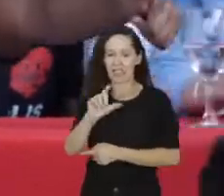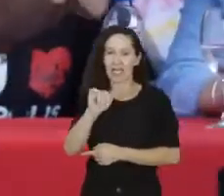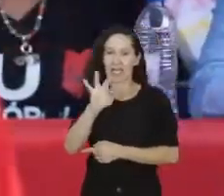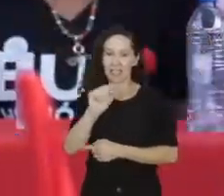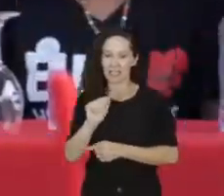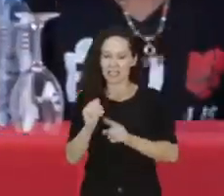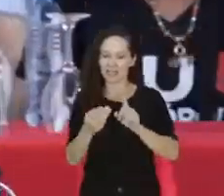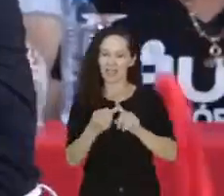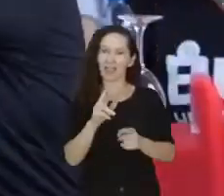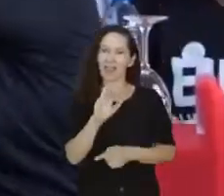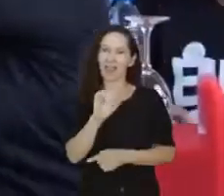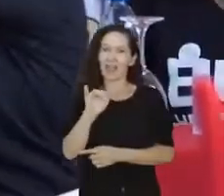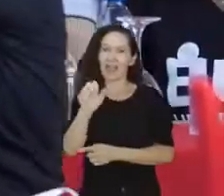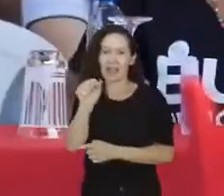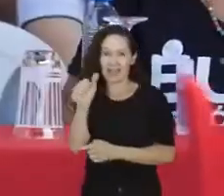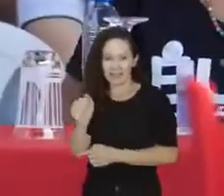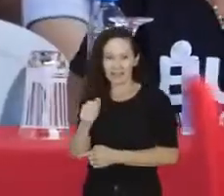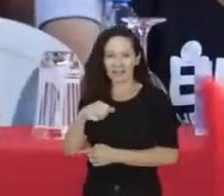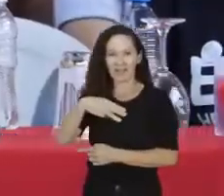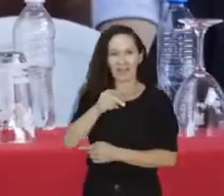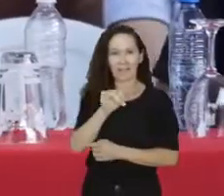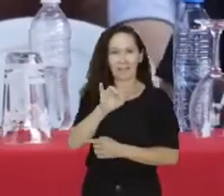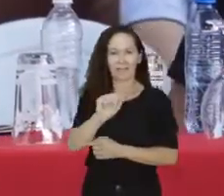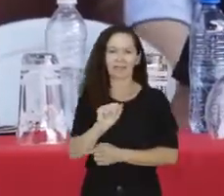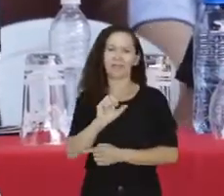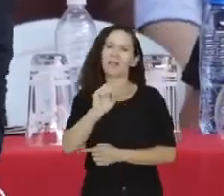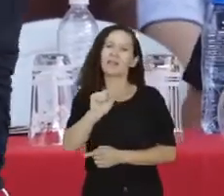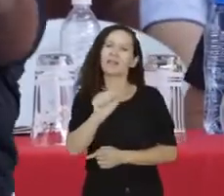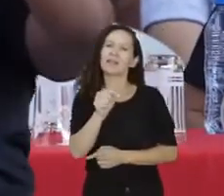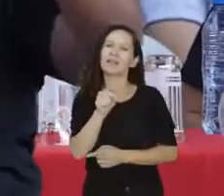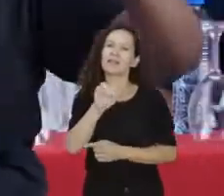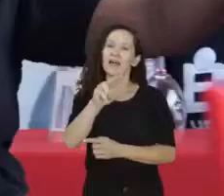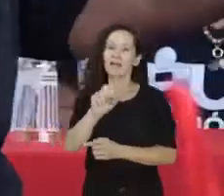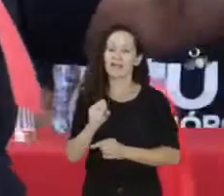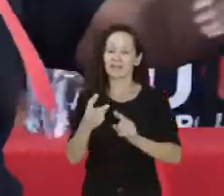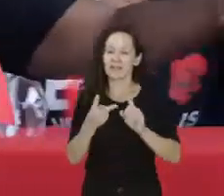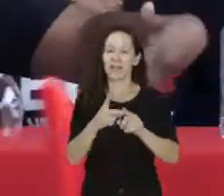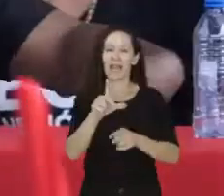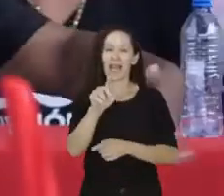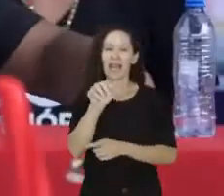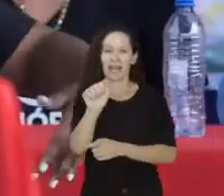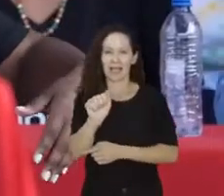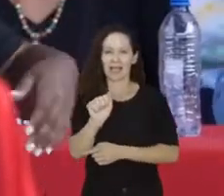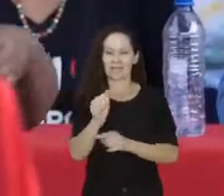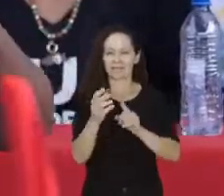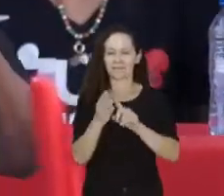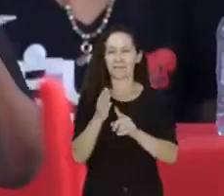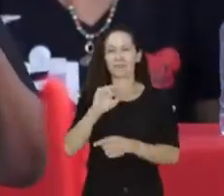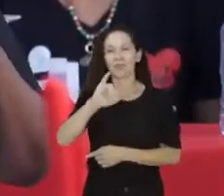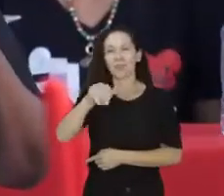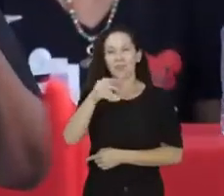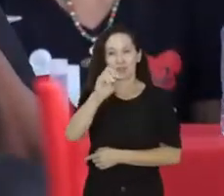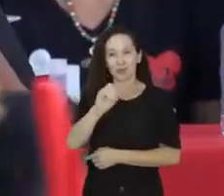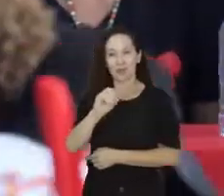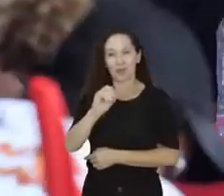o Saraiva, Léo, João, Gabriel, Cauã. Eu queria que vocês viessem aqui na frente mesmo.